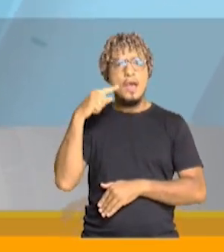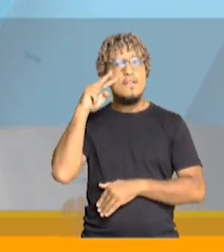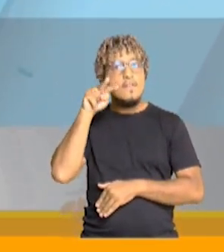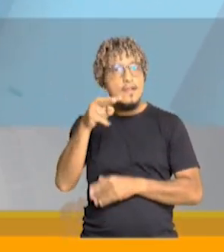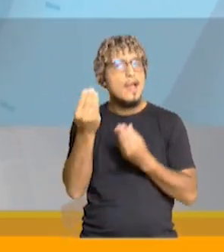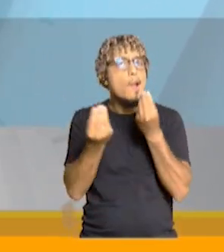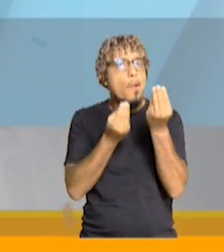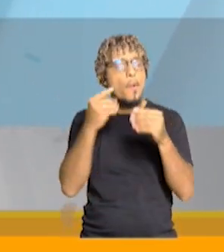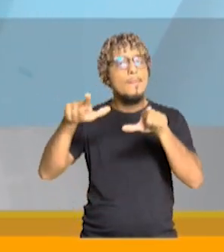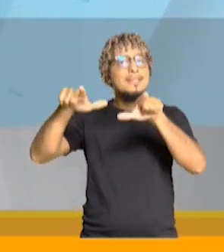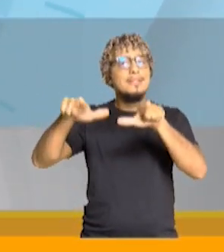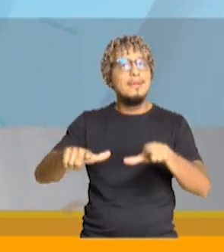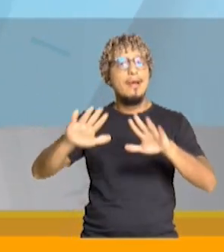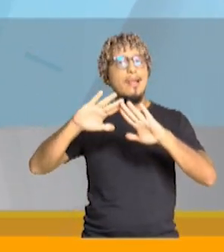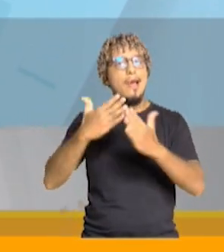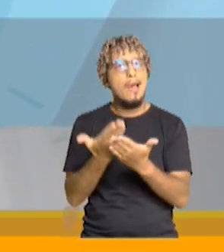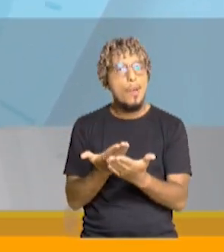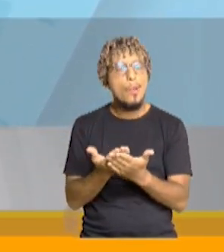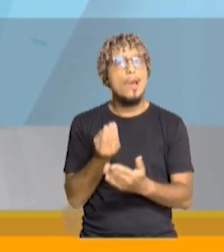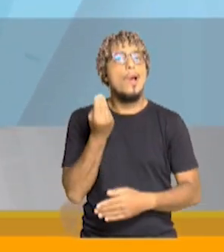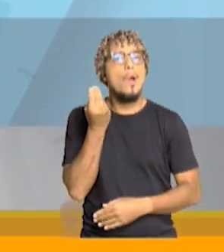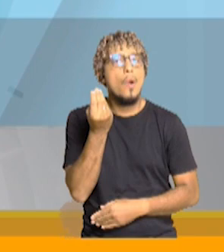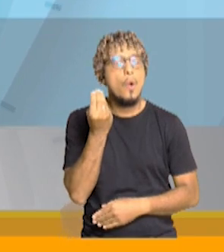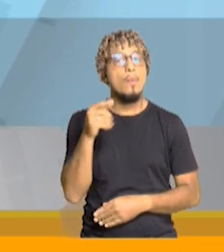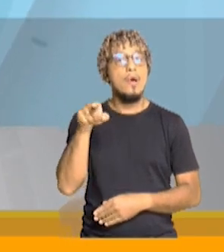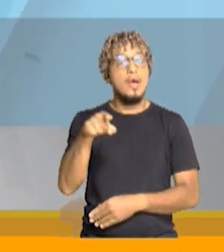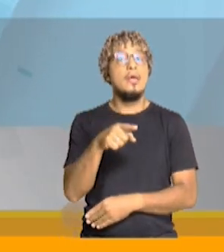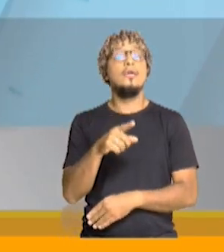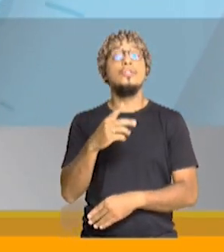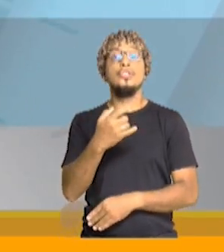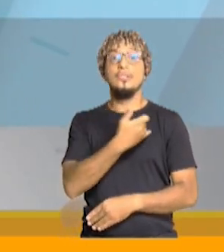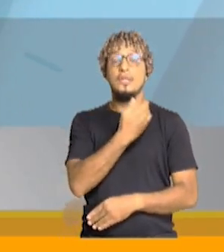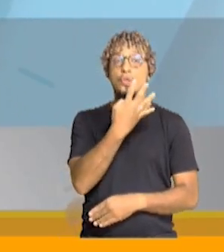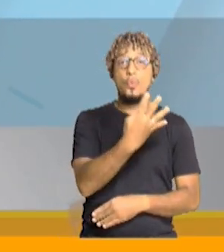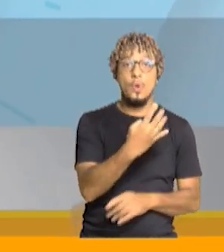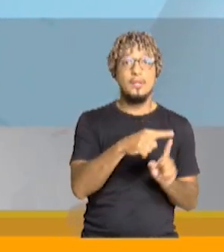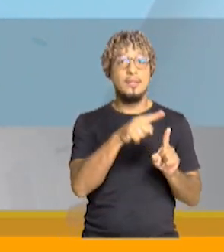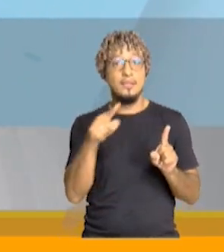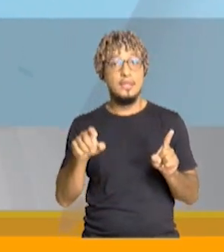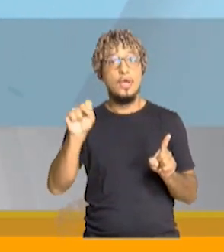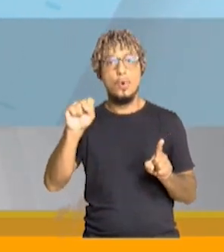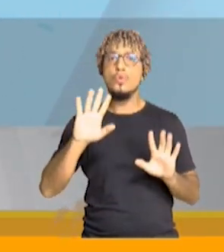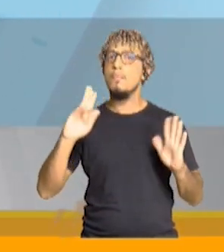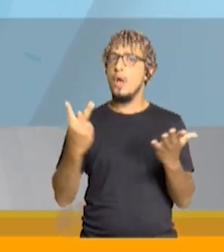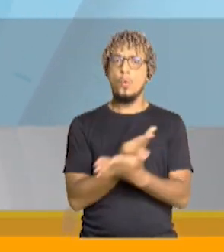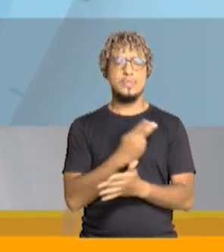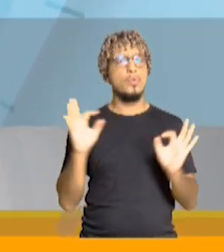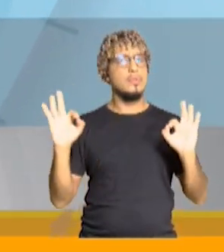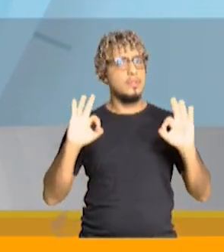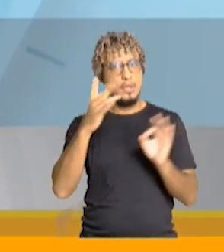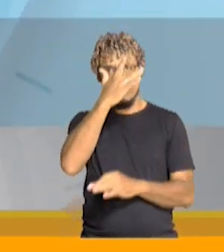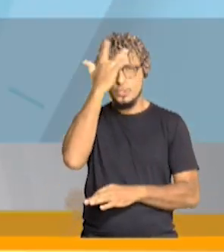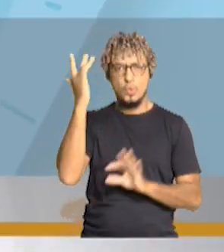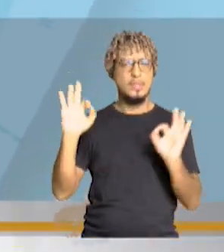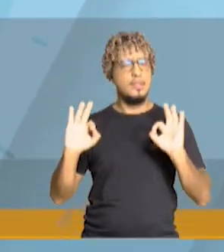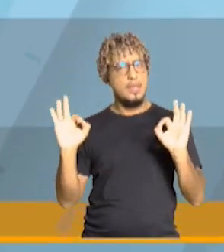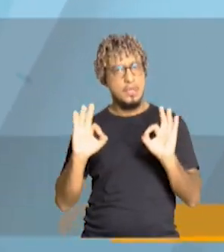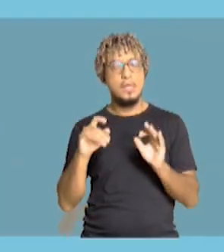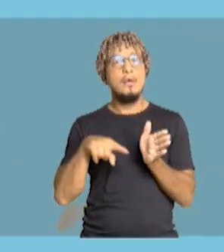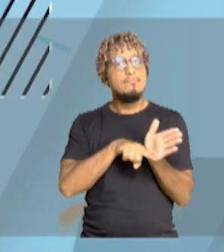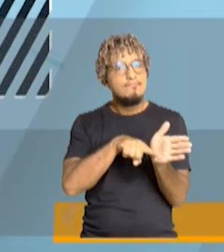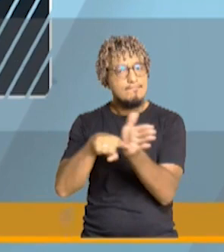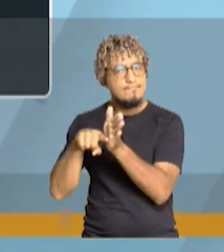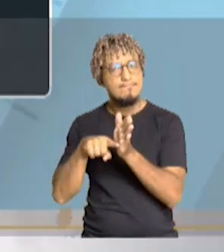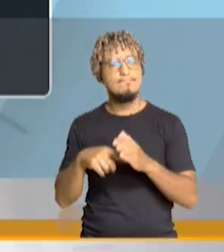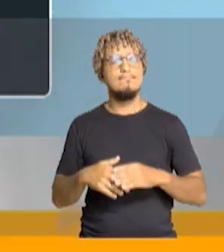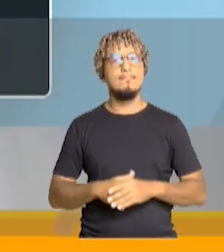em que ficou uma sala de aula a escola atende crianças de 4 a 8 anos ninguém ficou ferido a prefeitura está investigando o